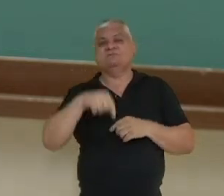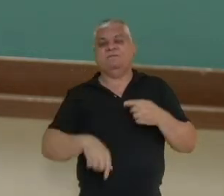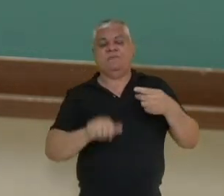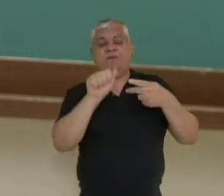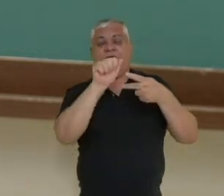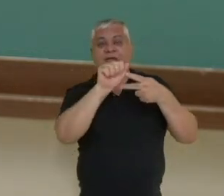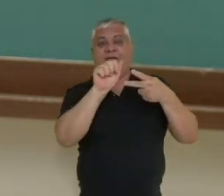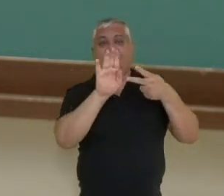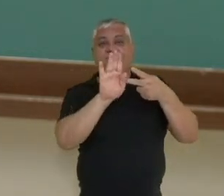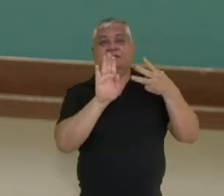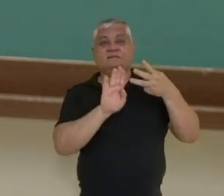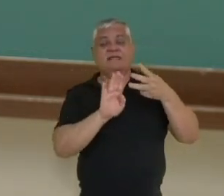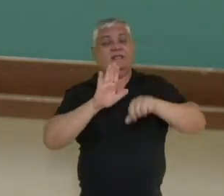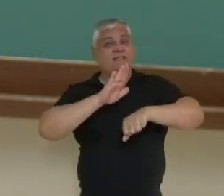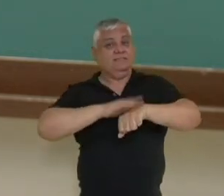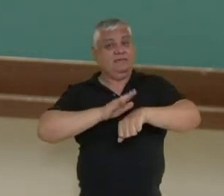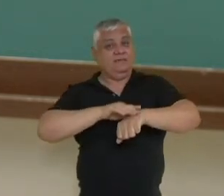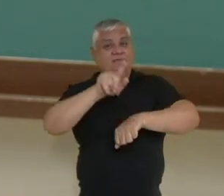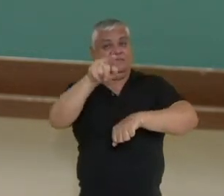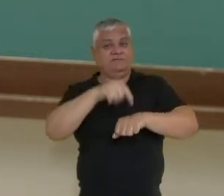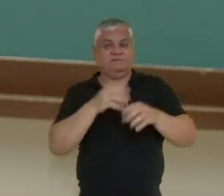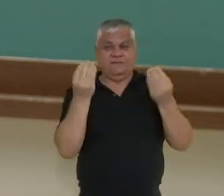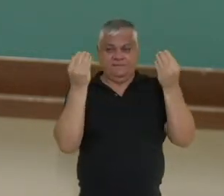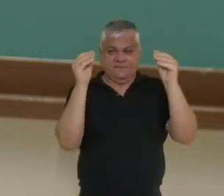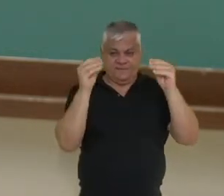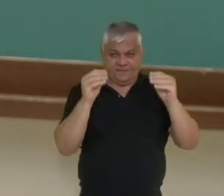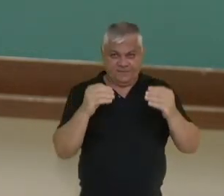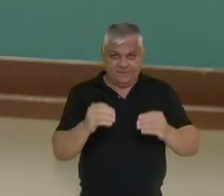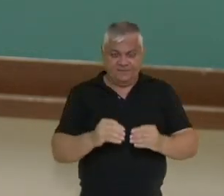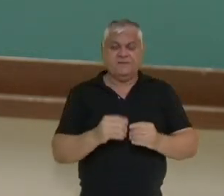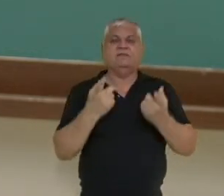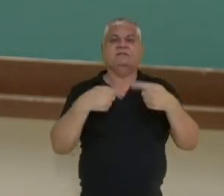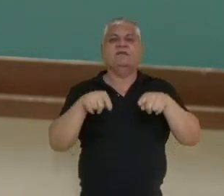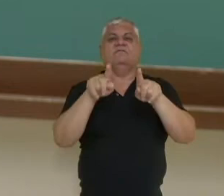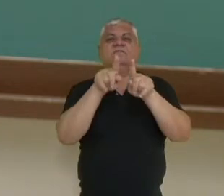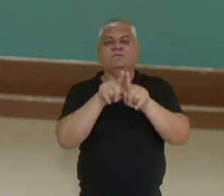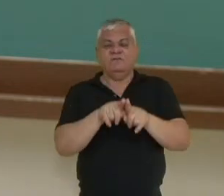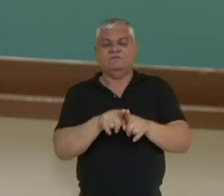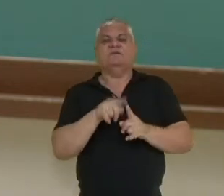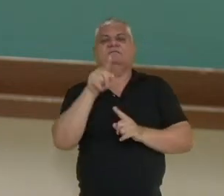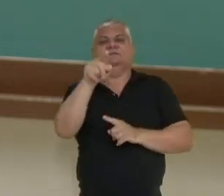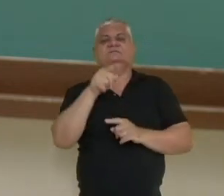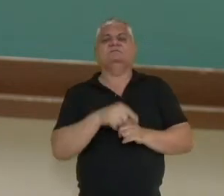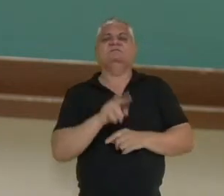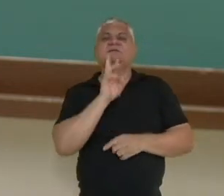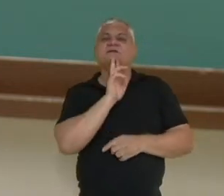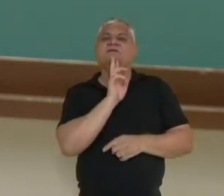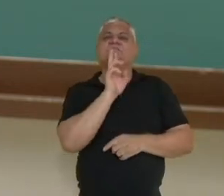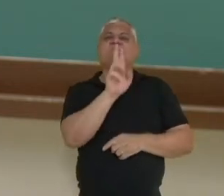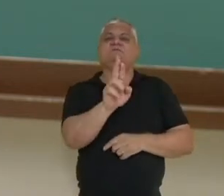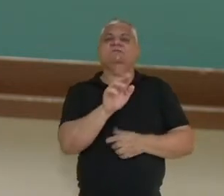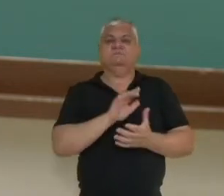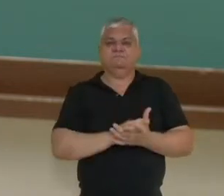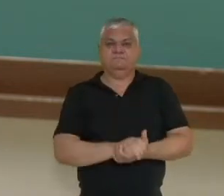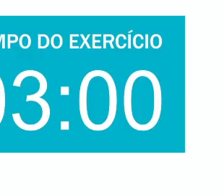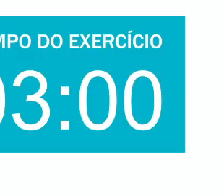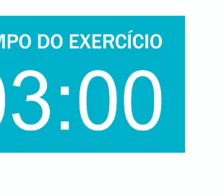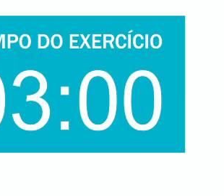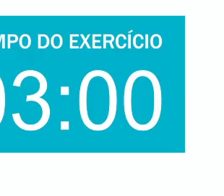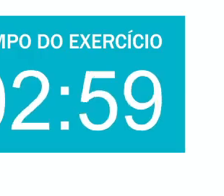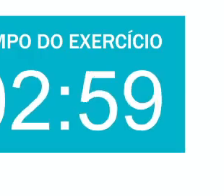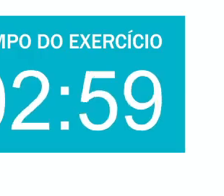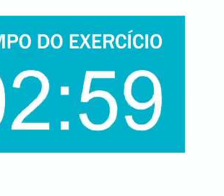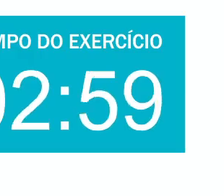dar um tempinho para vocês analisarem a tabela e, na sequência, para vocês responderem as questões.